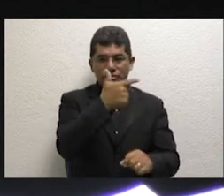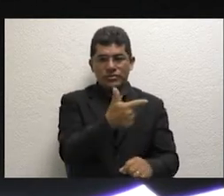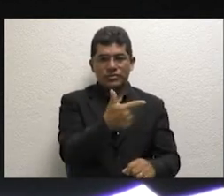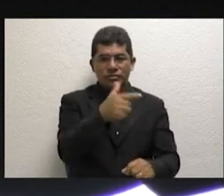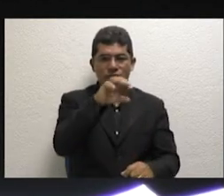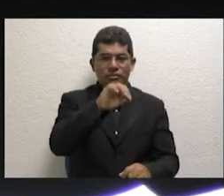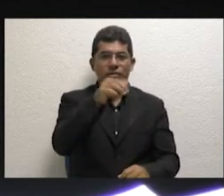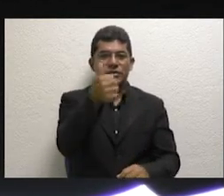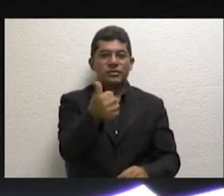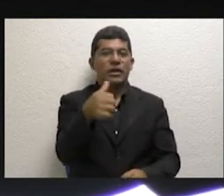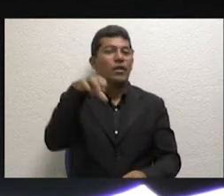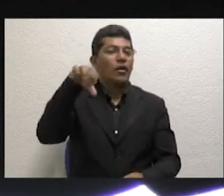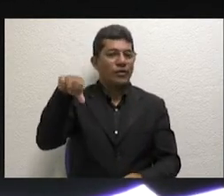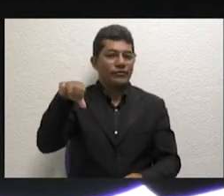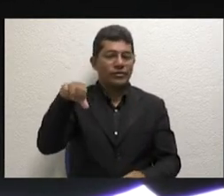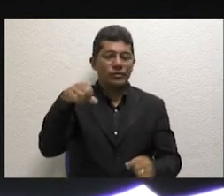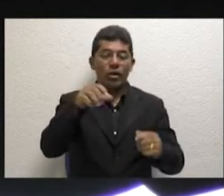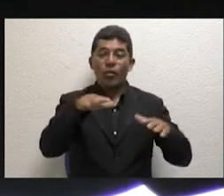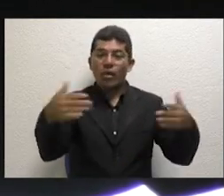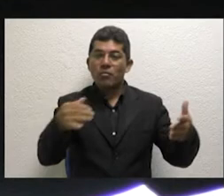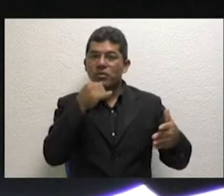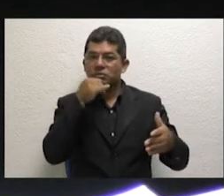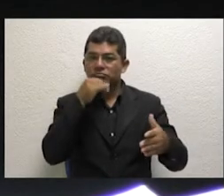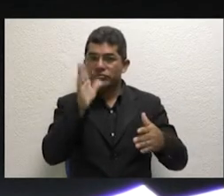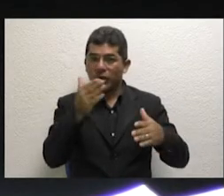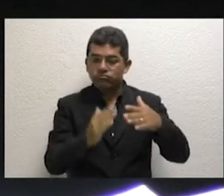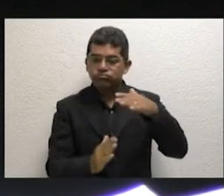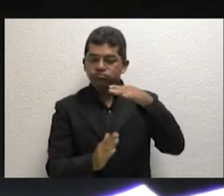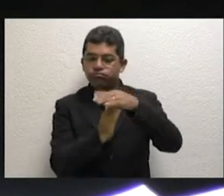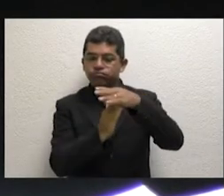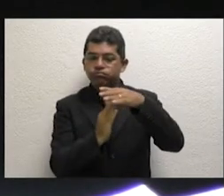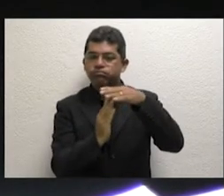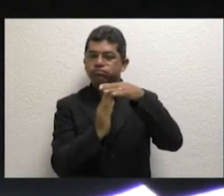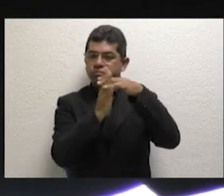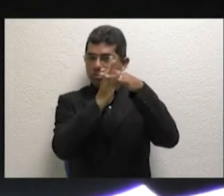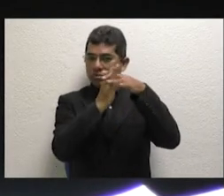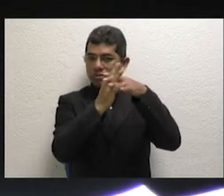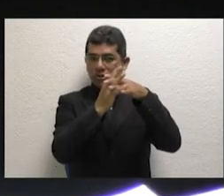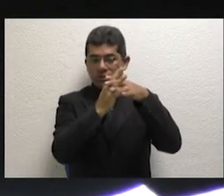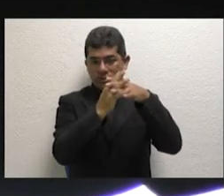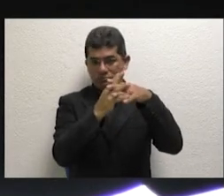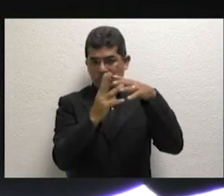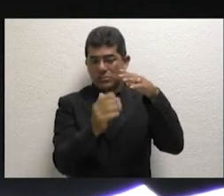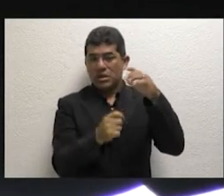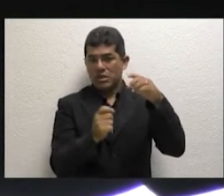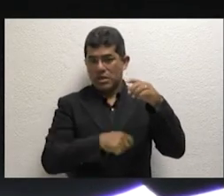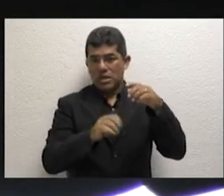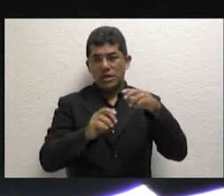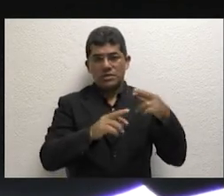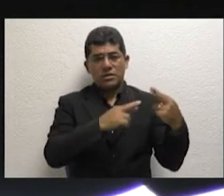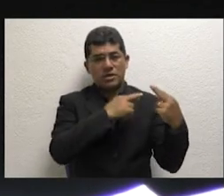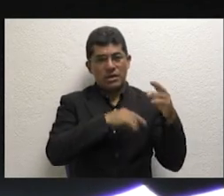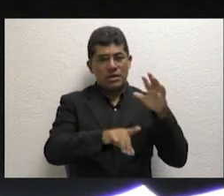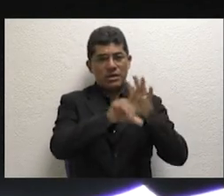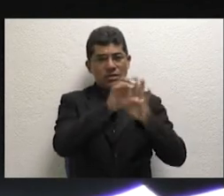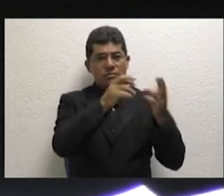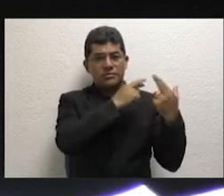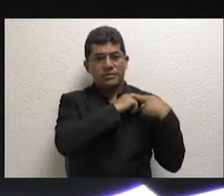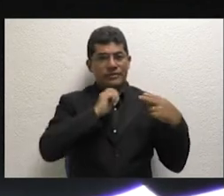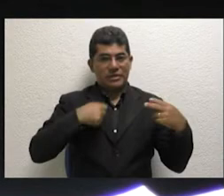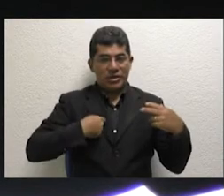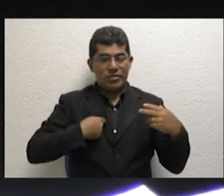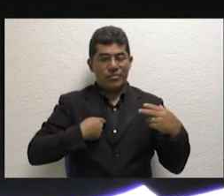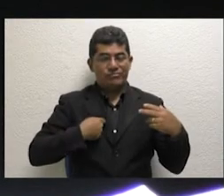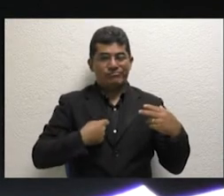quando ultrapassa o limite de responsabilidade fiscal o governo entra em